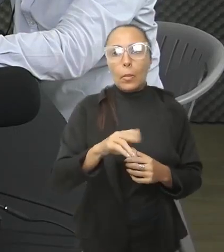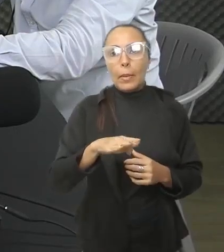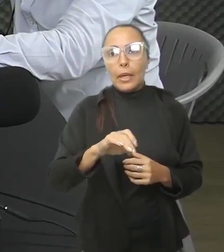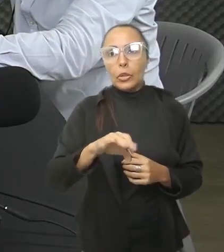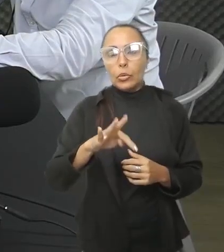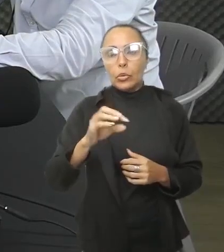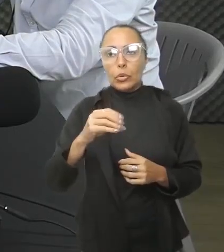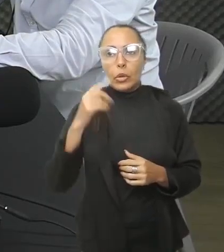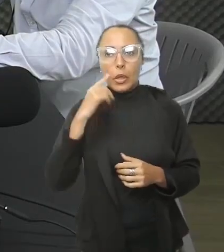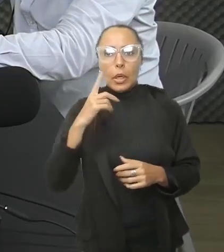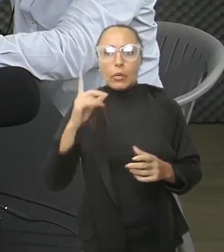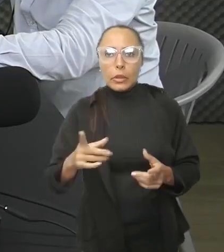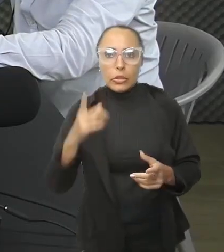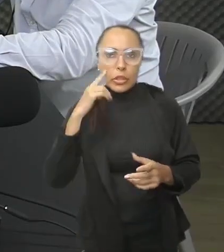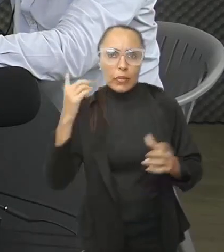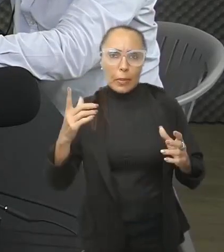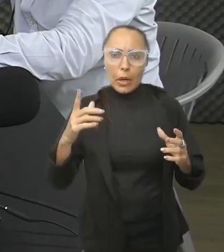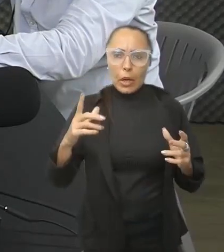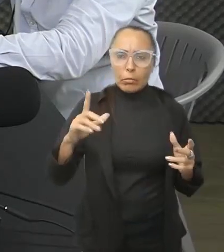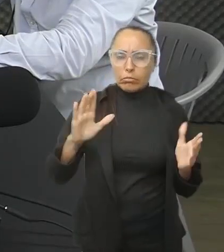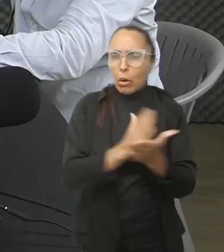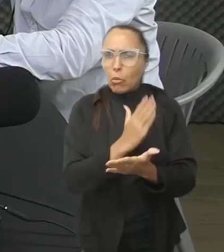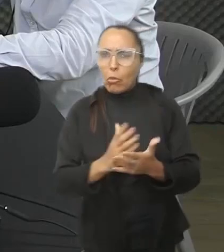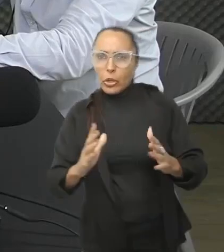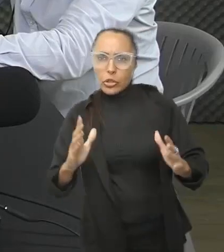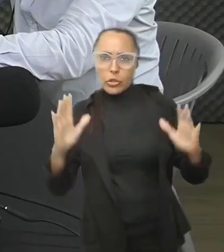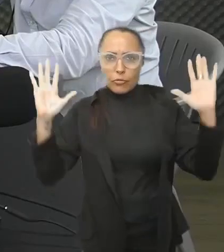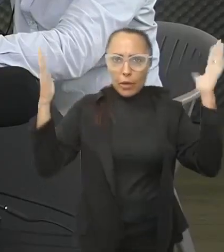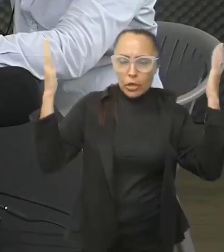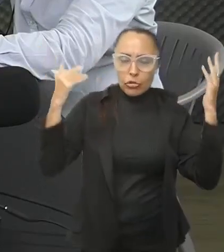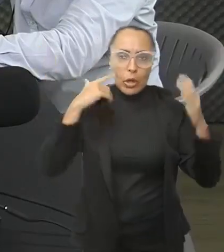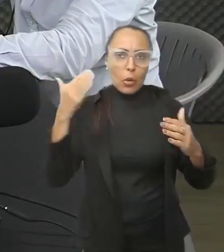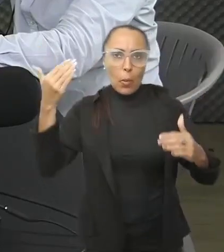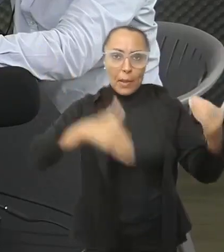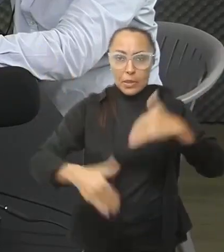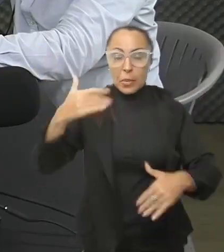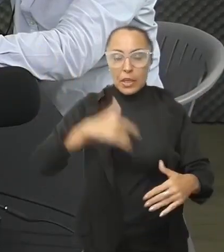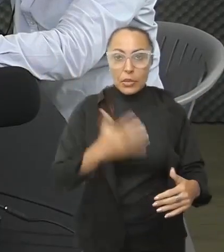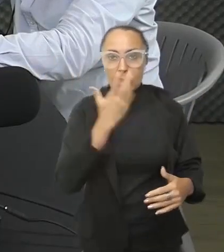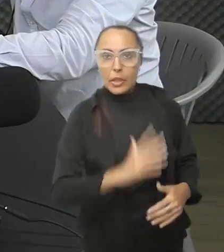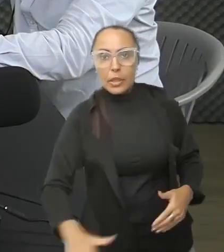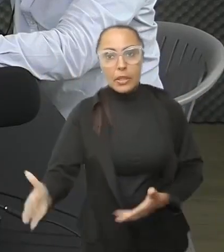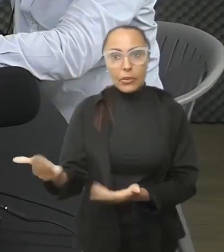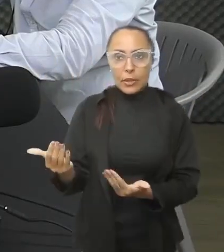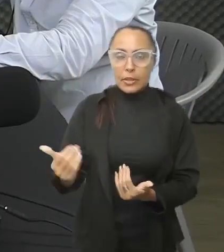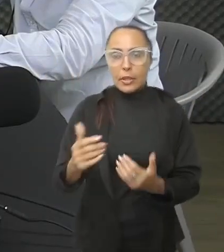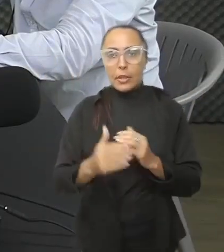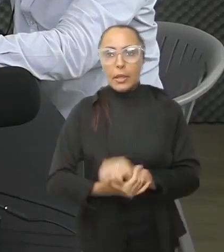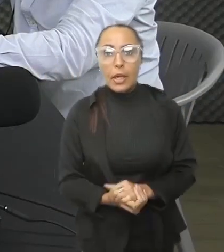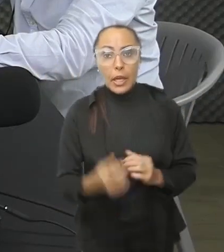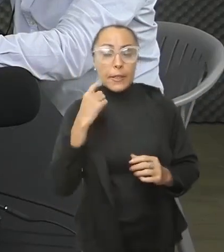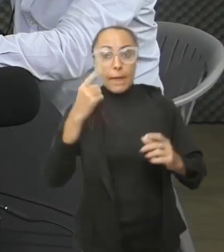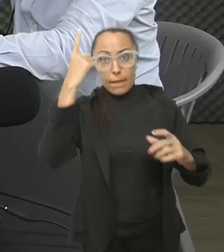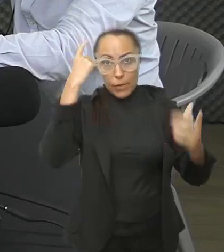vai para determinadas festas que ocorrem com participação de crianças e adolescentes, em que